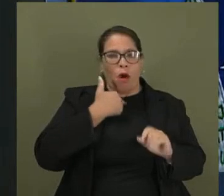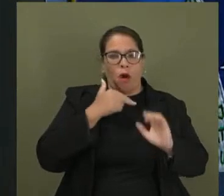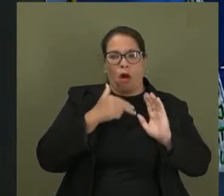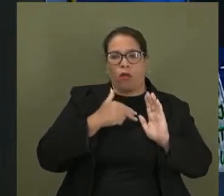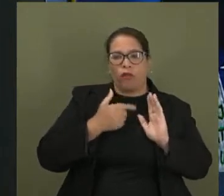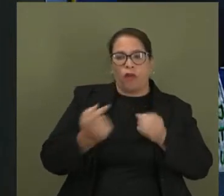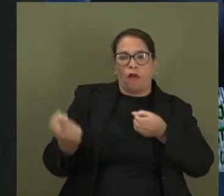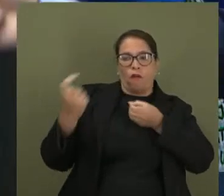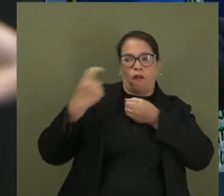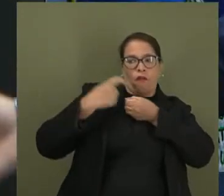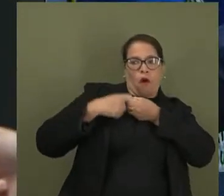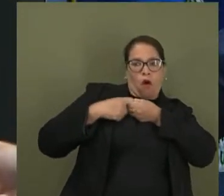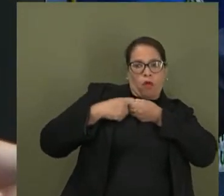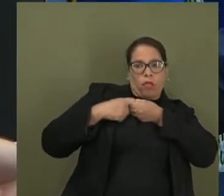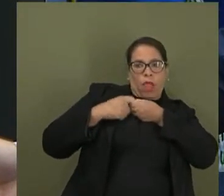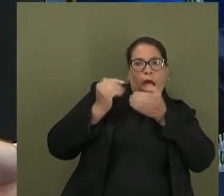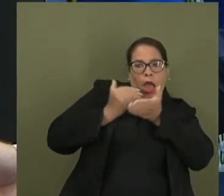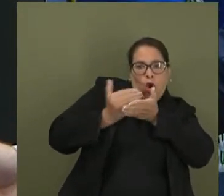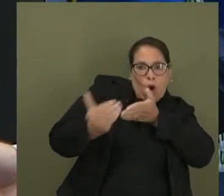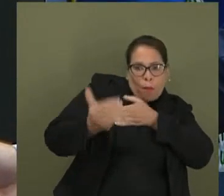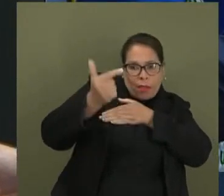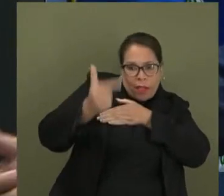e fazer um novo começo,